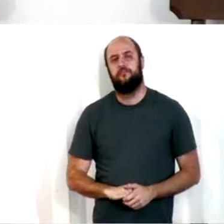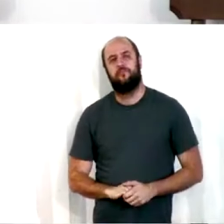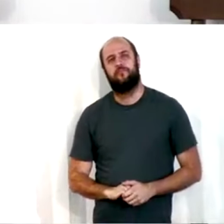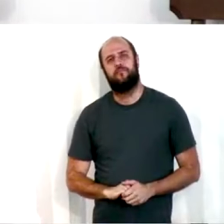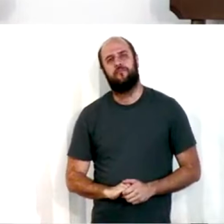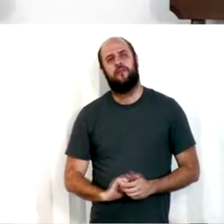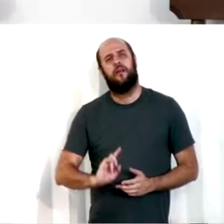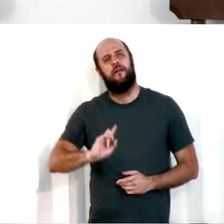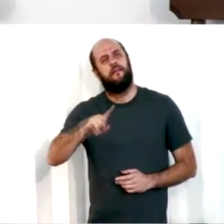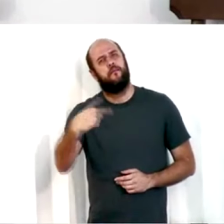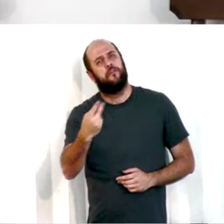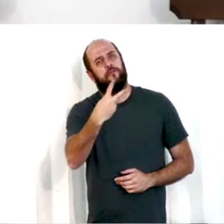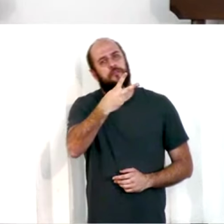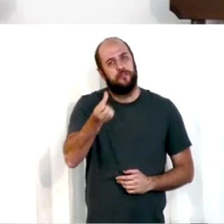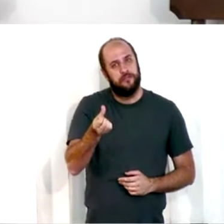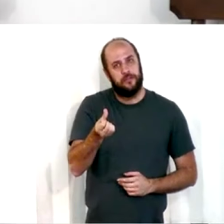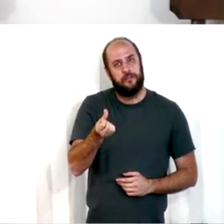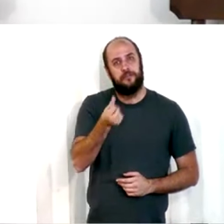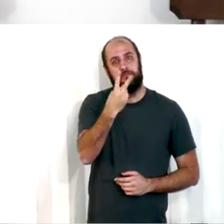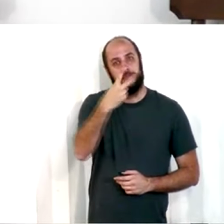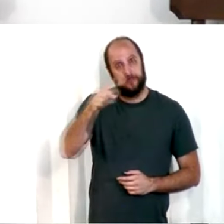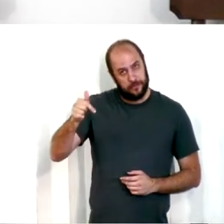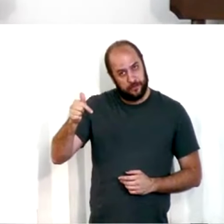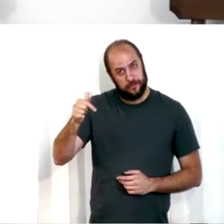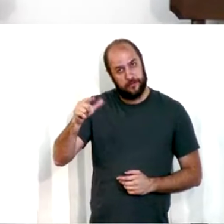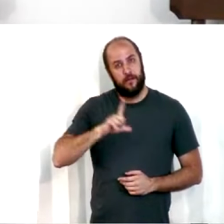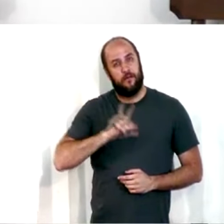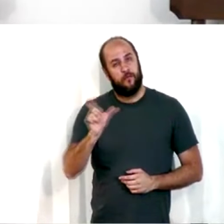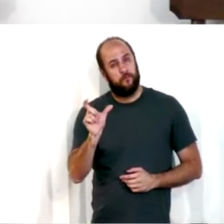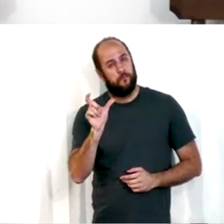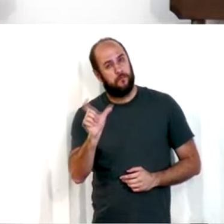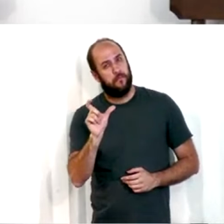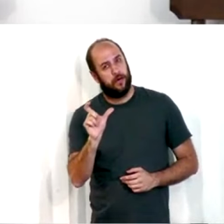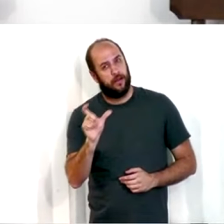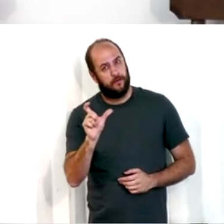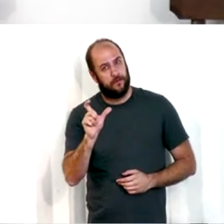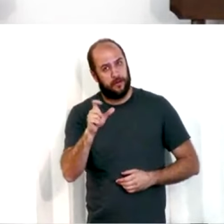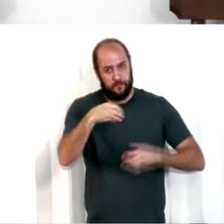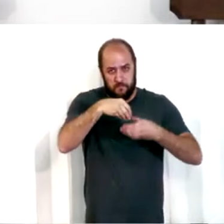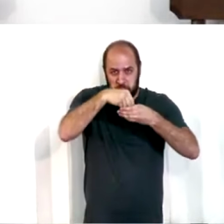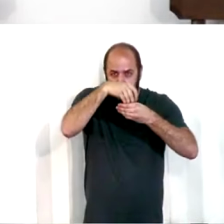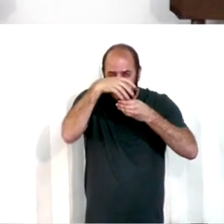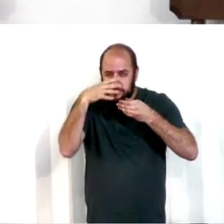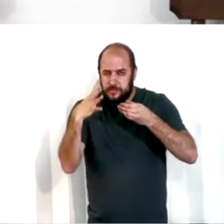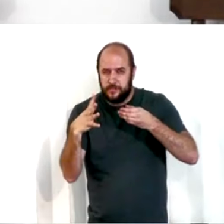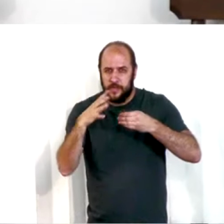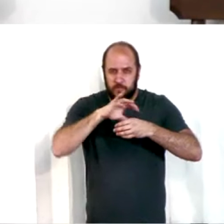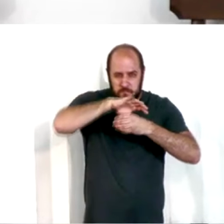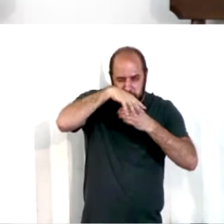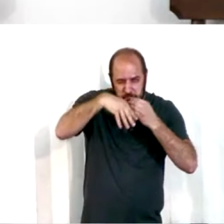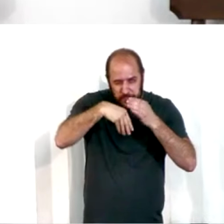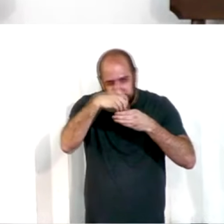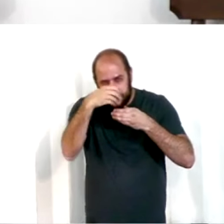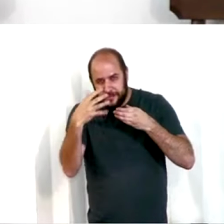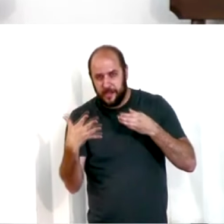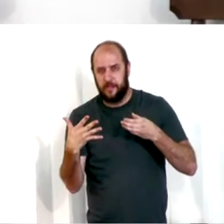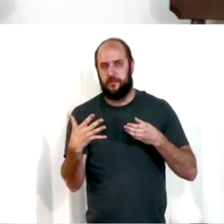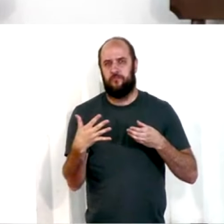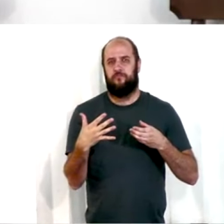verso 26 e 27, nós temos a palavra mistério, o mistério de Deus,